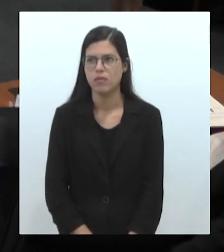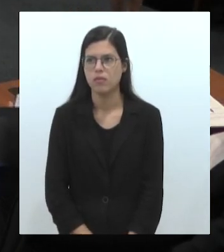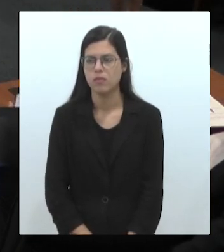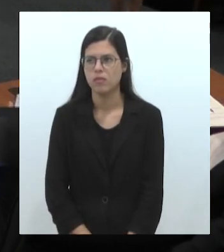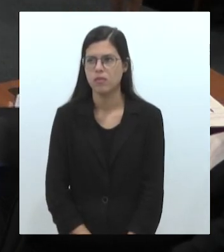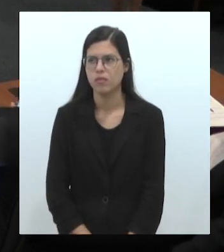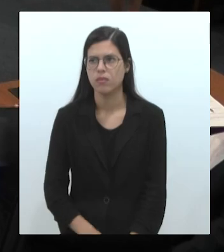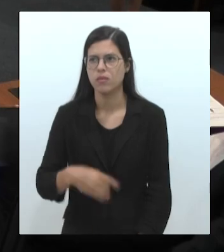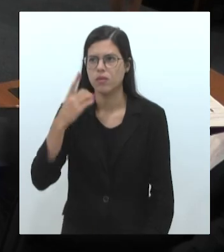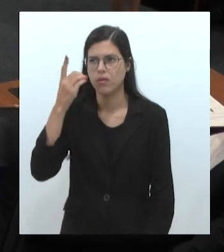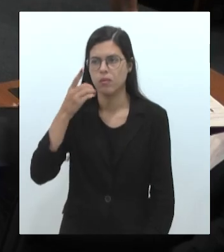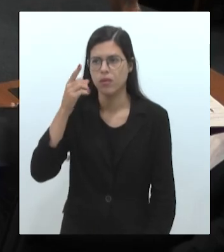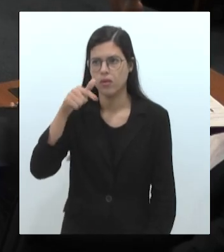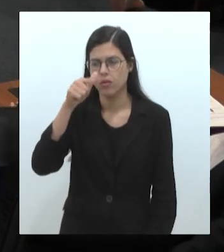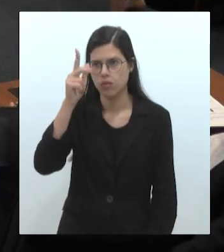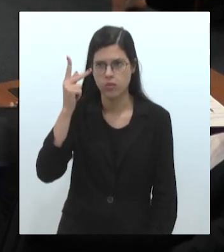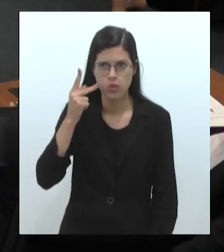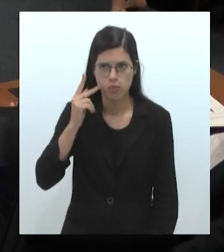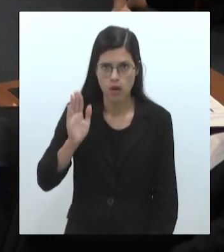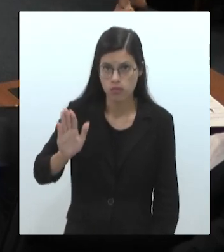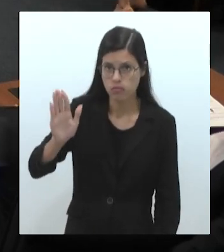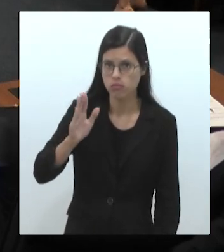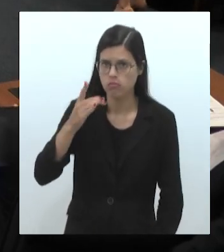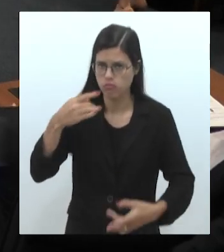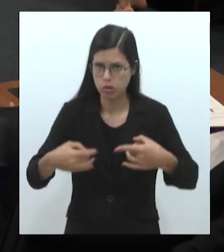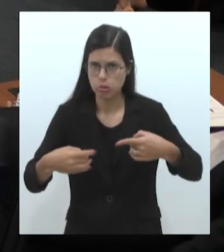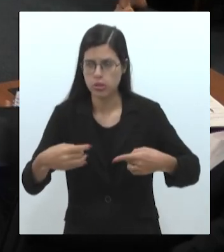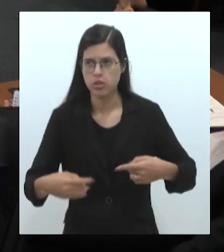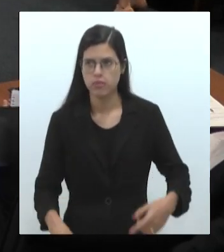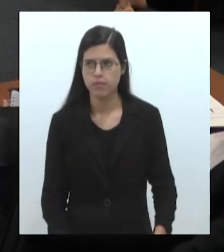Deputado Luiz Paulo vai discutir? Sim.